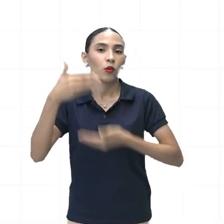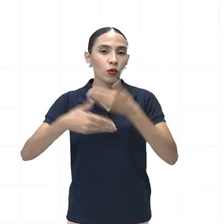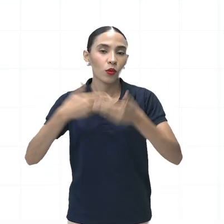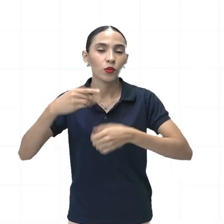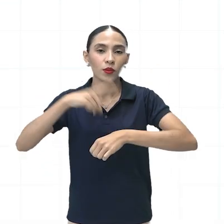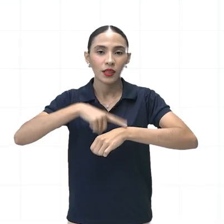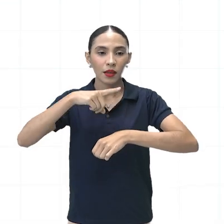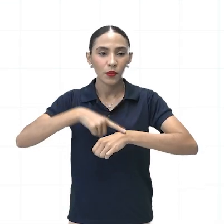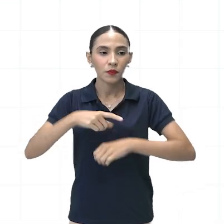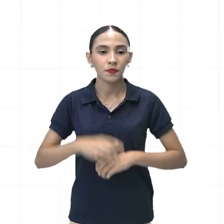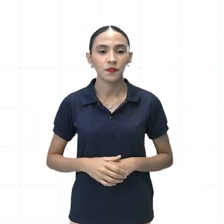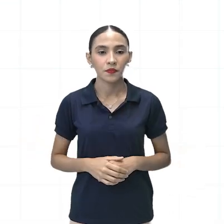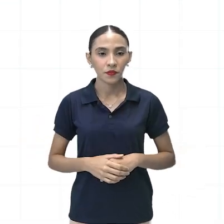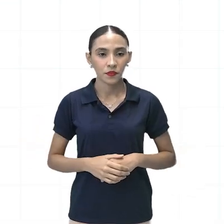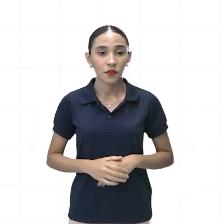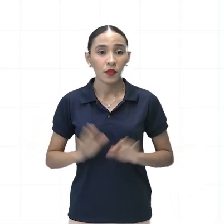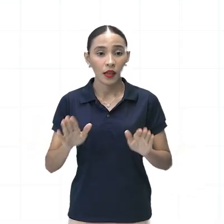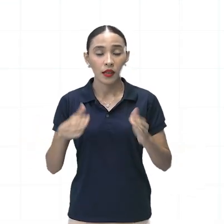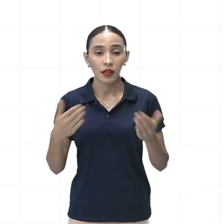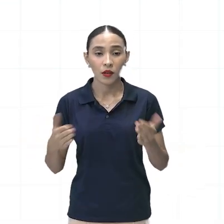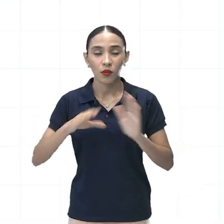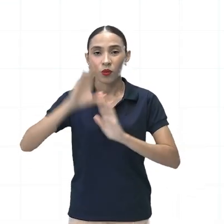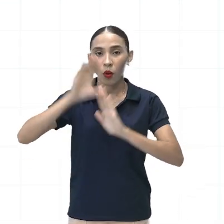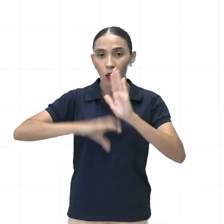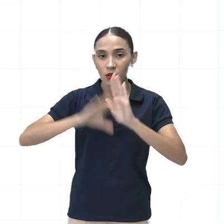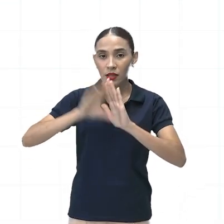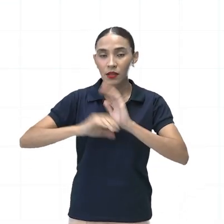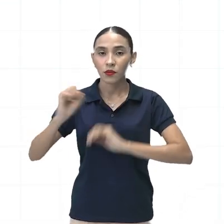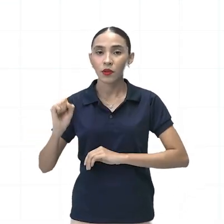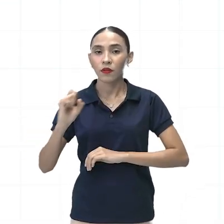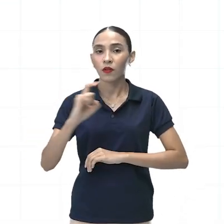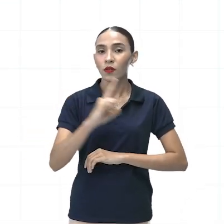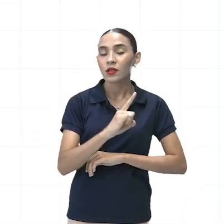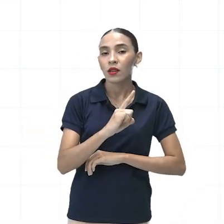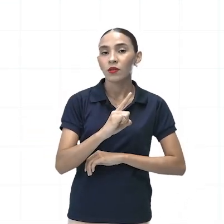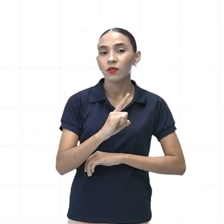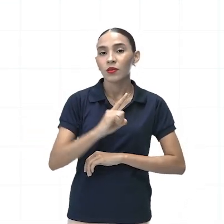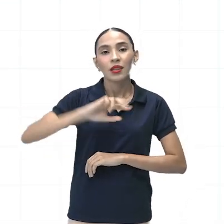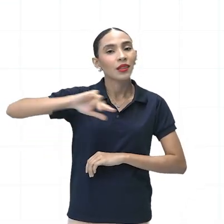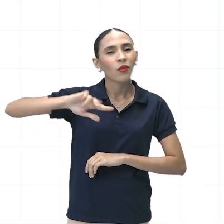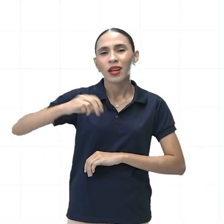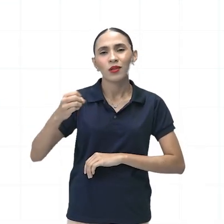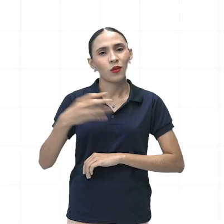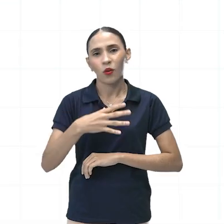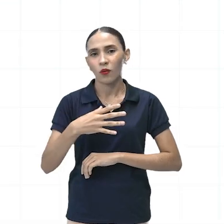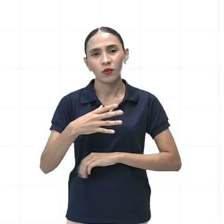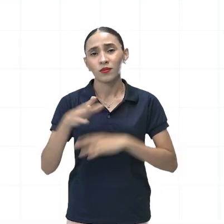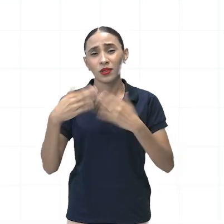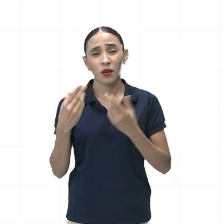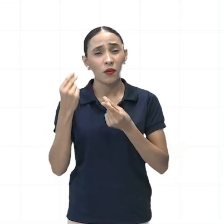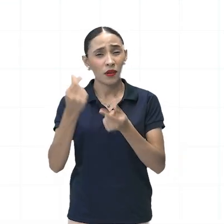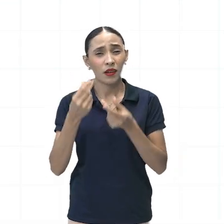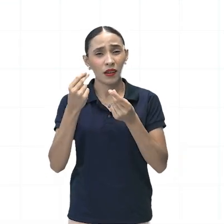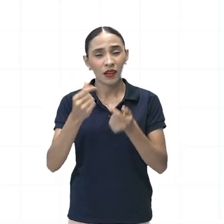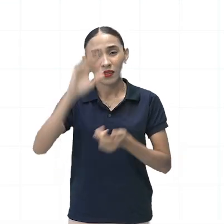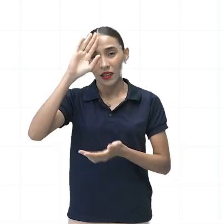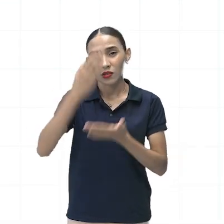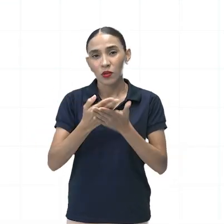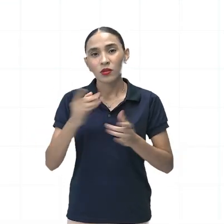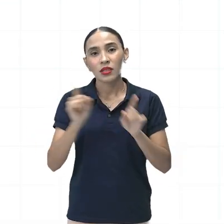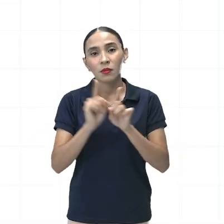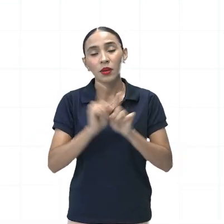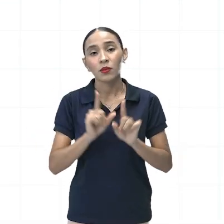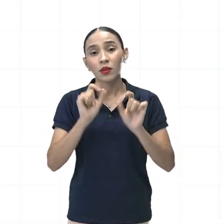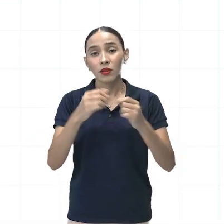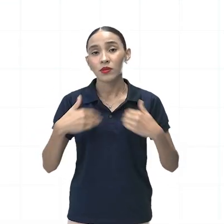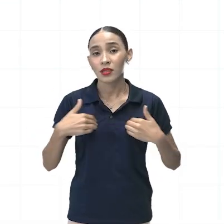do tempo. Portanto, o conceito de evolução ele não é novo, né? Por muito tempo acreditou-se que